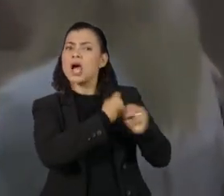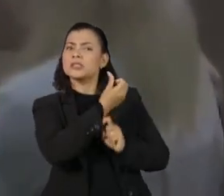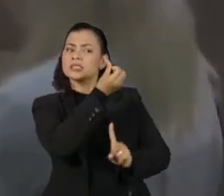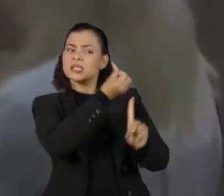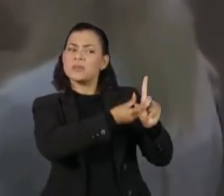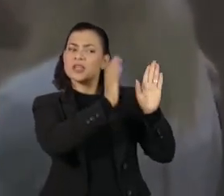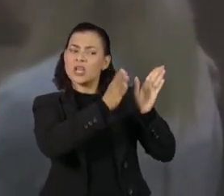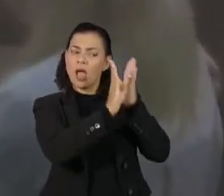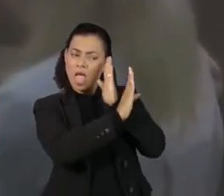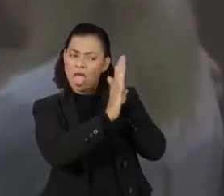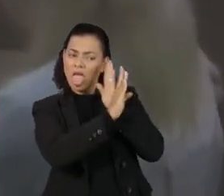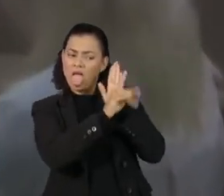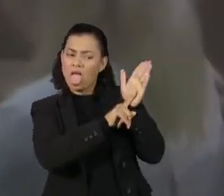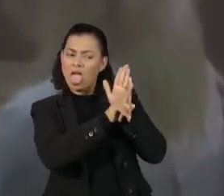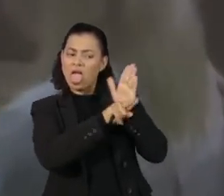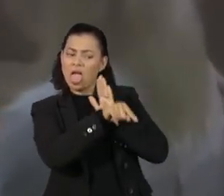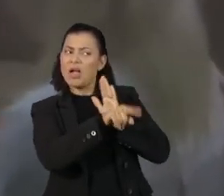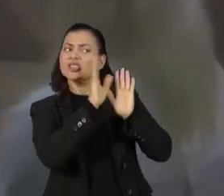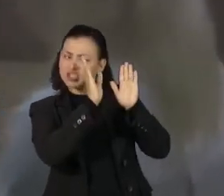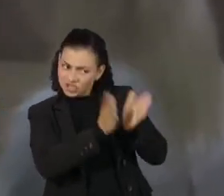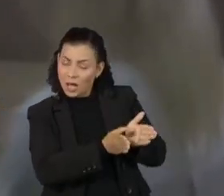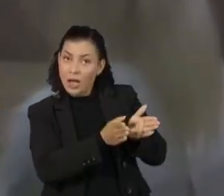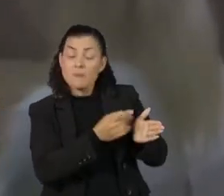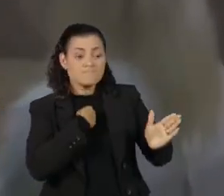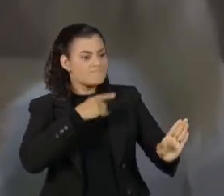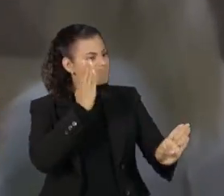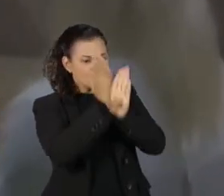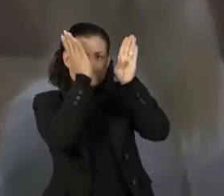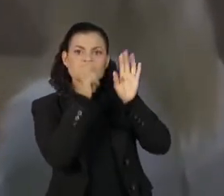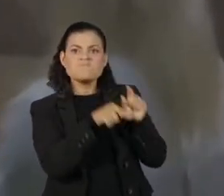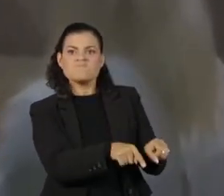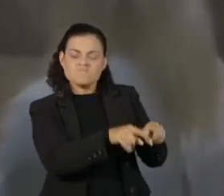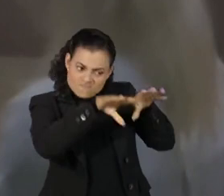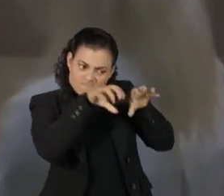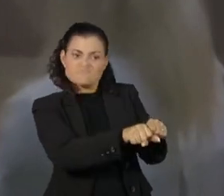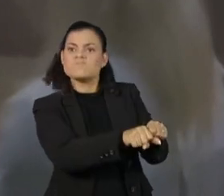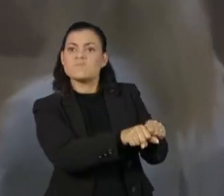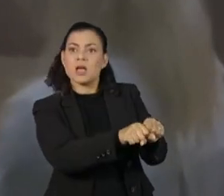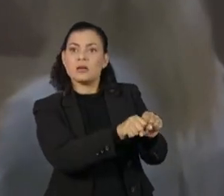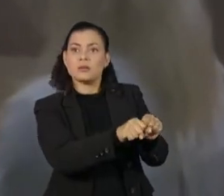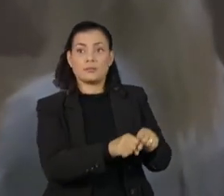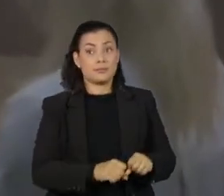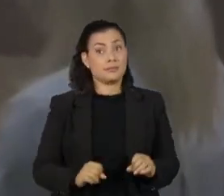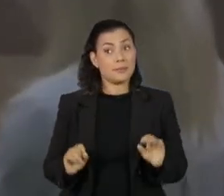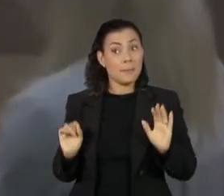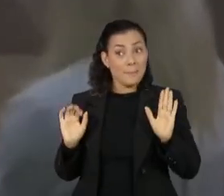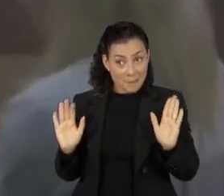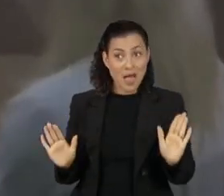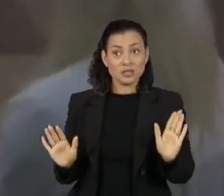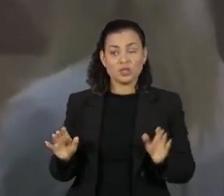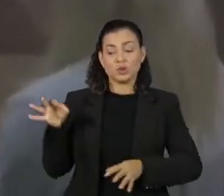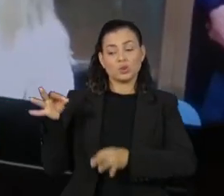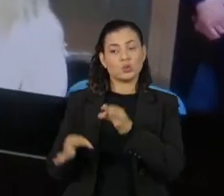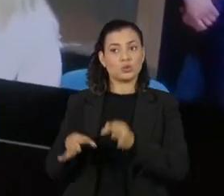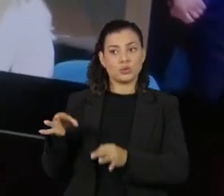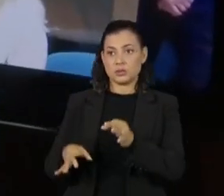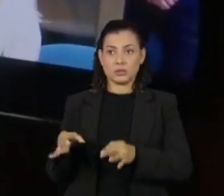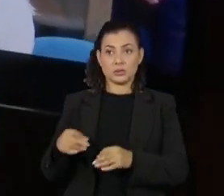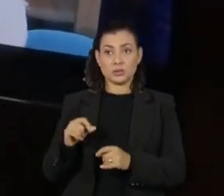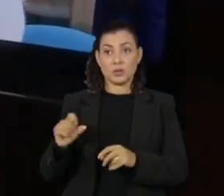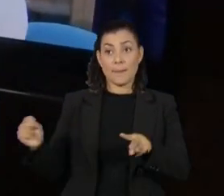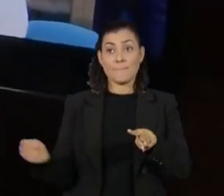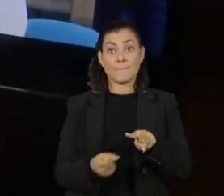meses até que segundo os investigadores Ele foi pego em flagrante na ocasião a justiça determinou